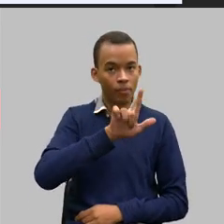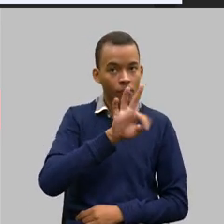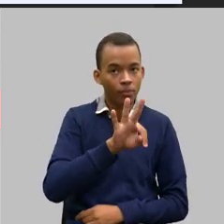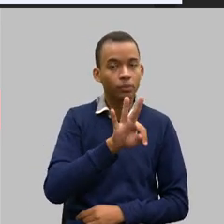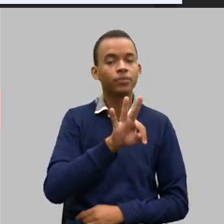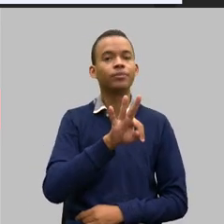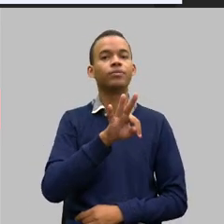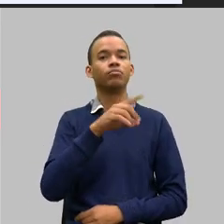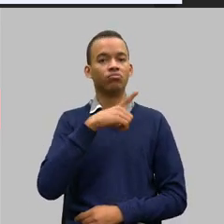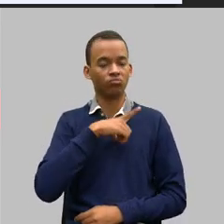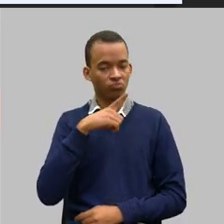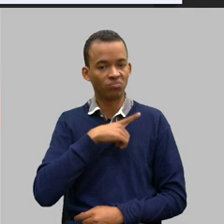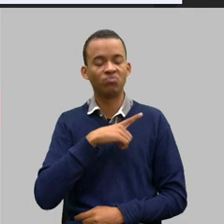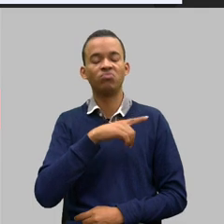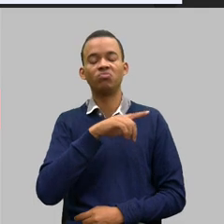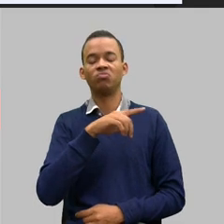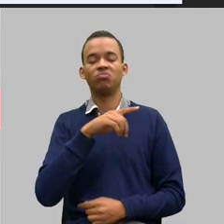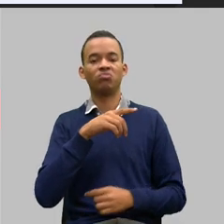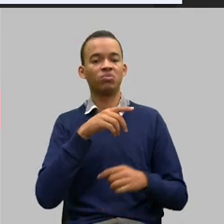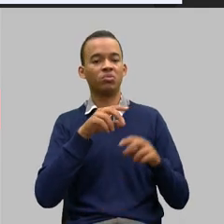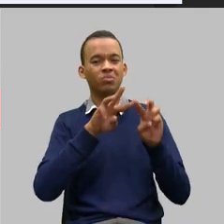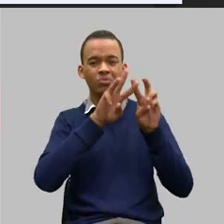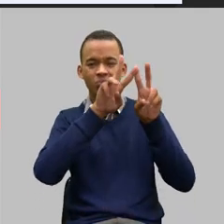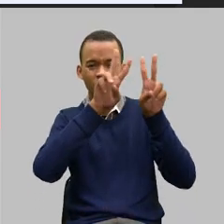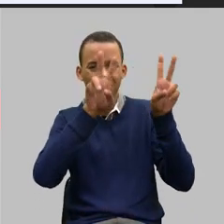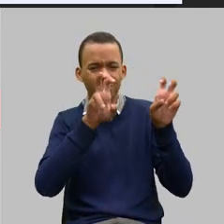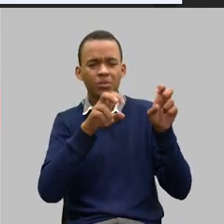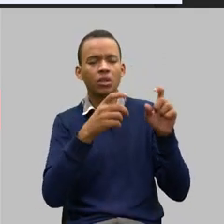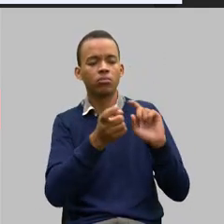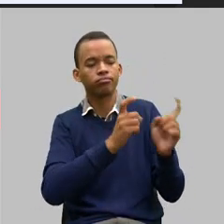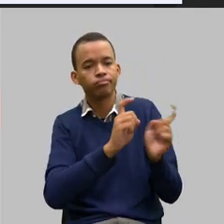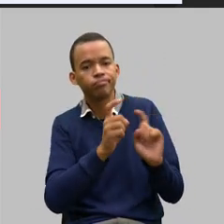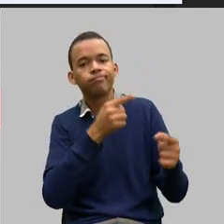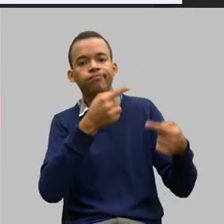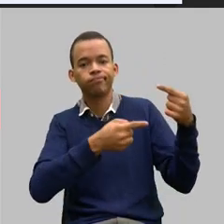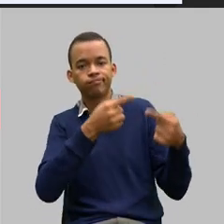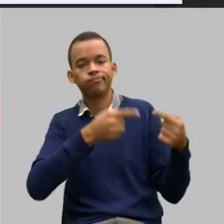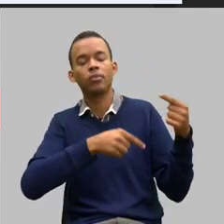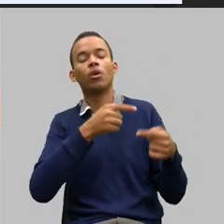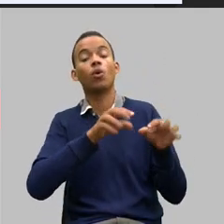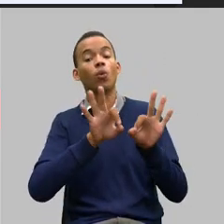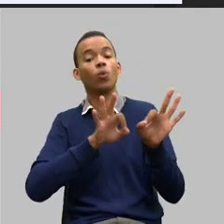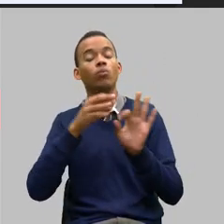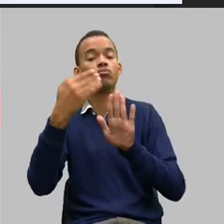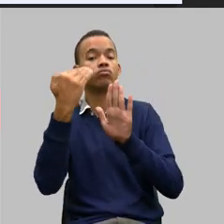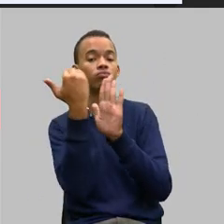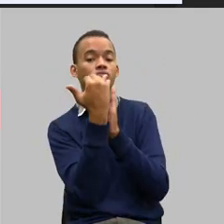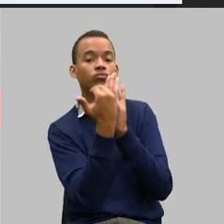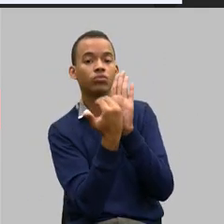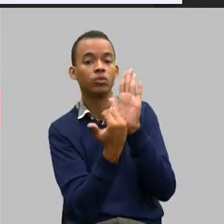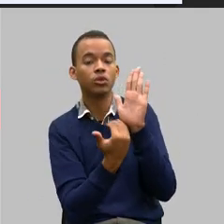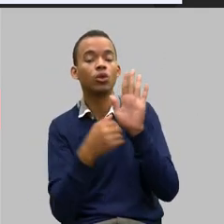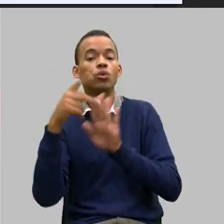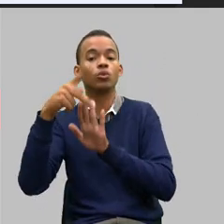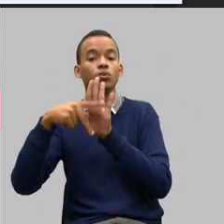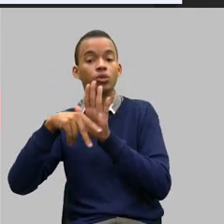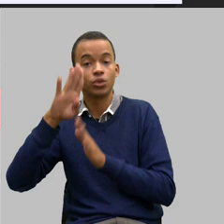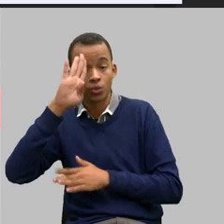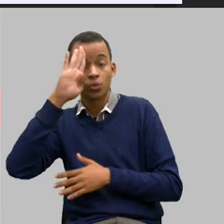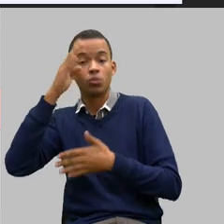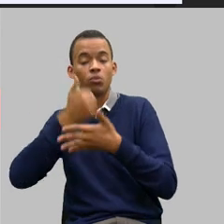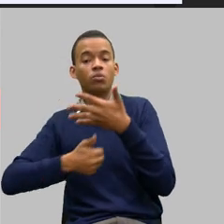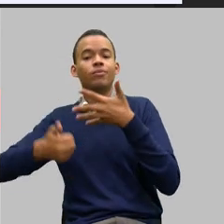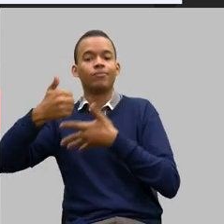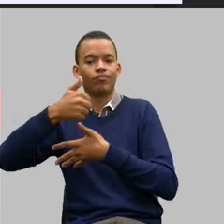workshops regionais para que a gente consiga a partir dele né ter uma lista dos projetos prioritários do nosso estado temos atuado